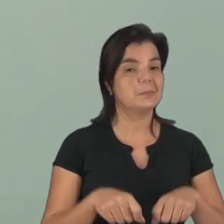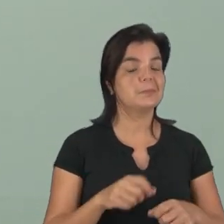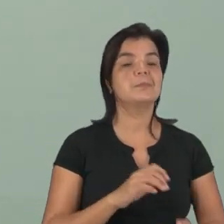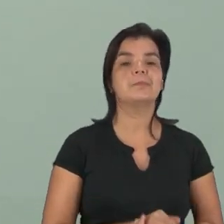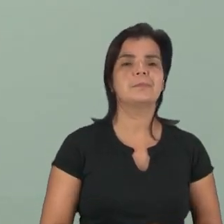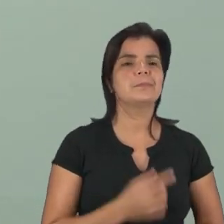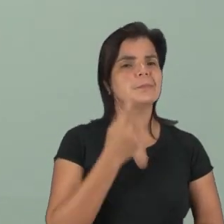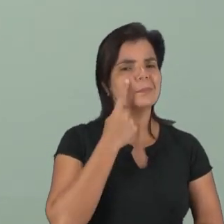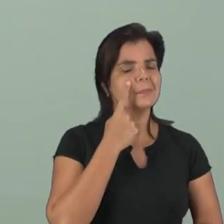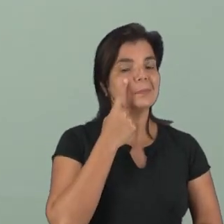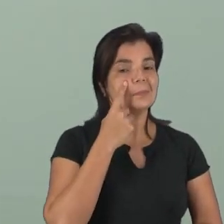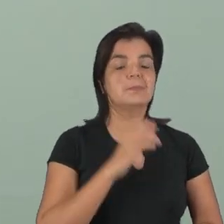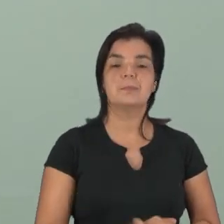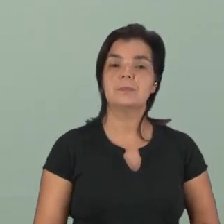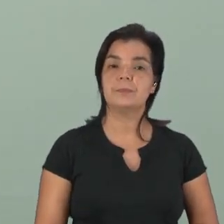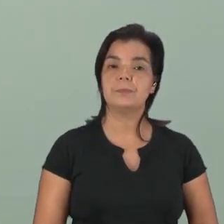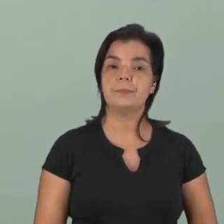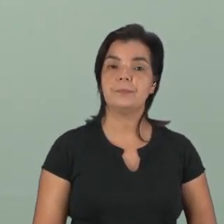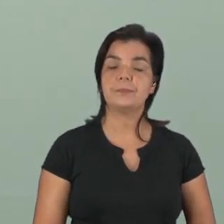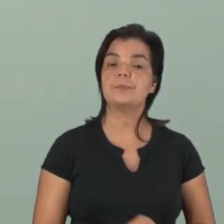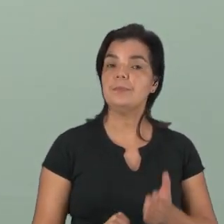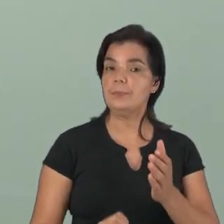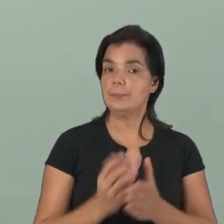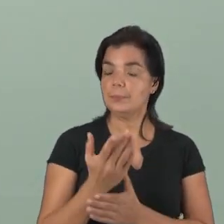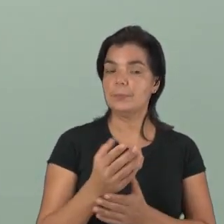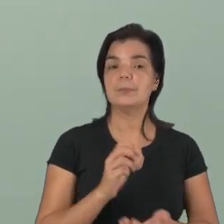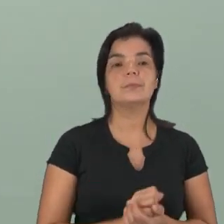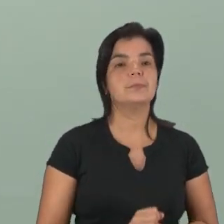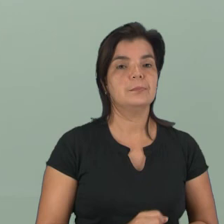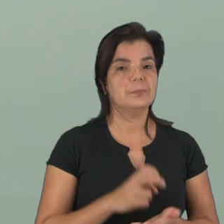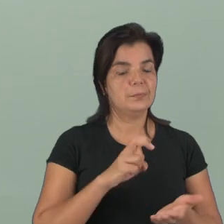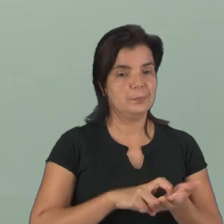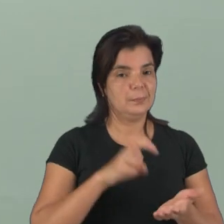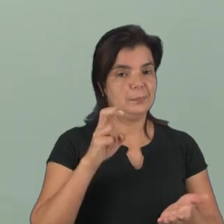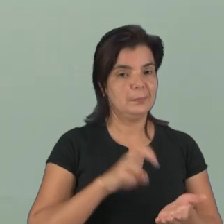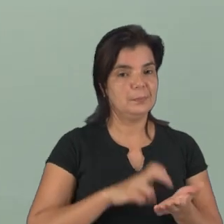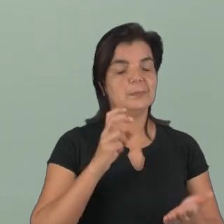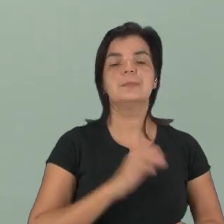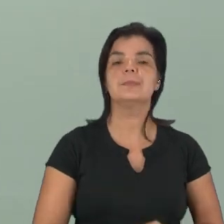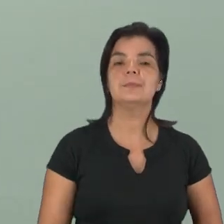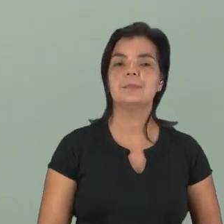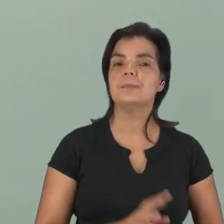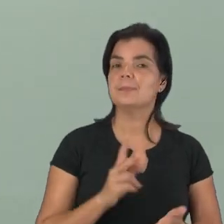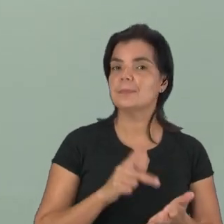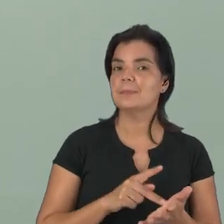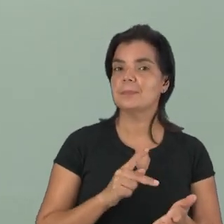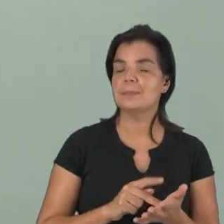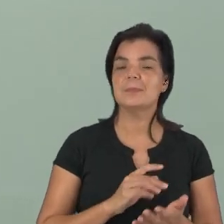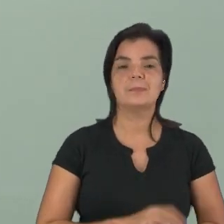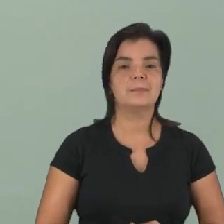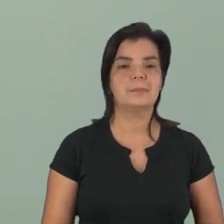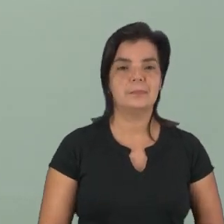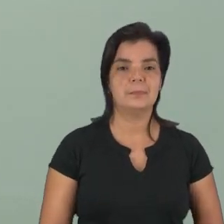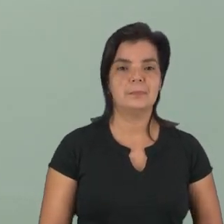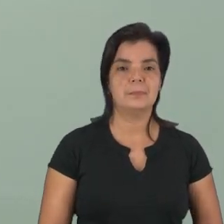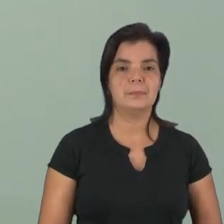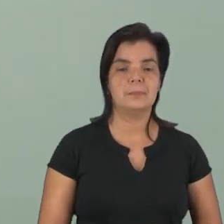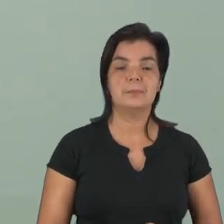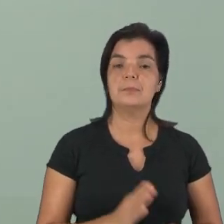nós possamos identificar as ações que podem ser realizadas no período do dia isso mesmo